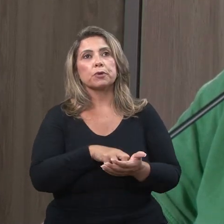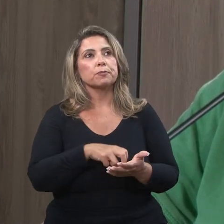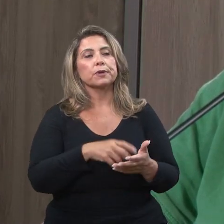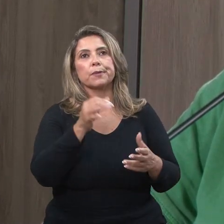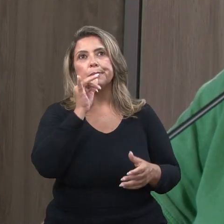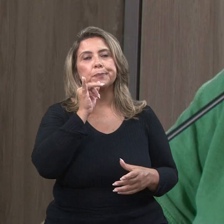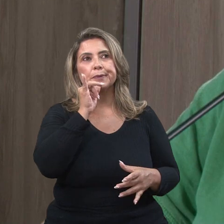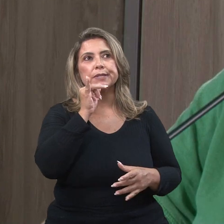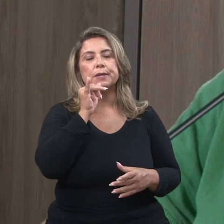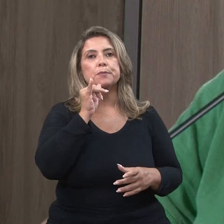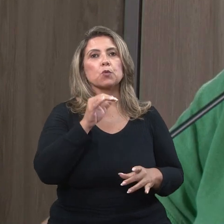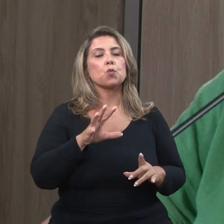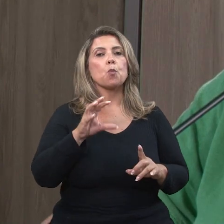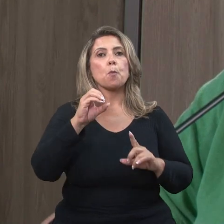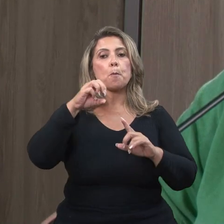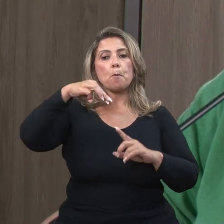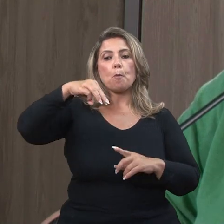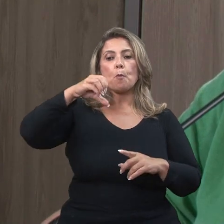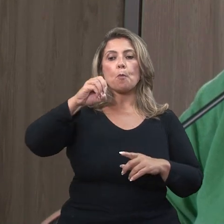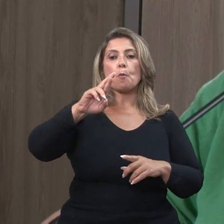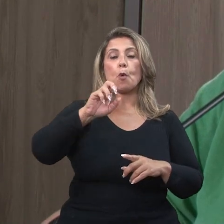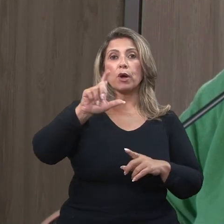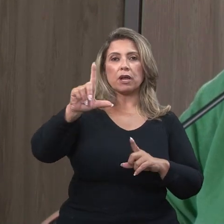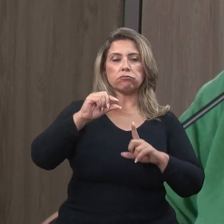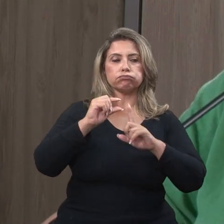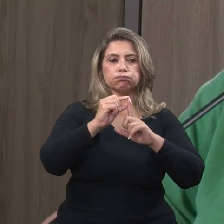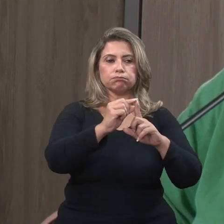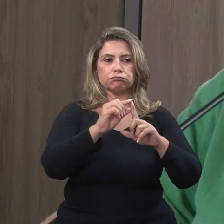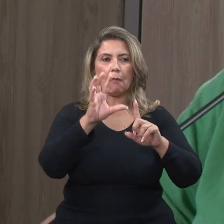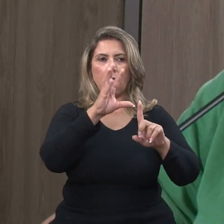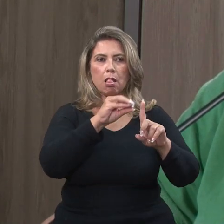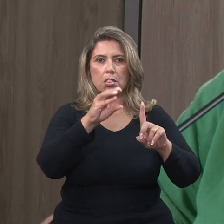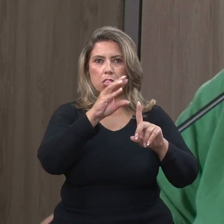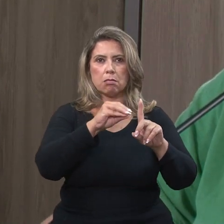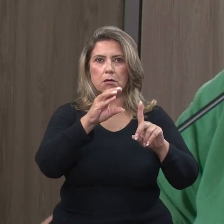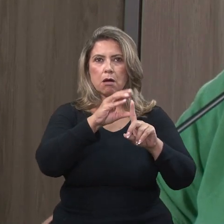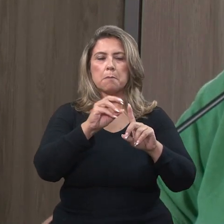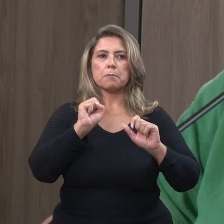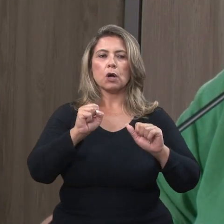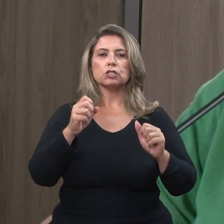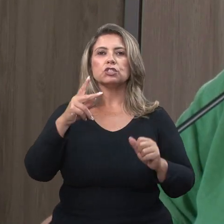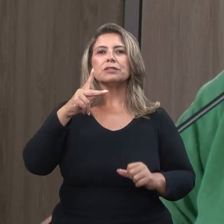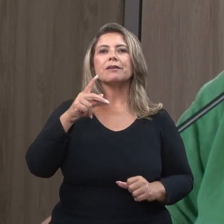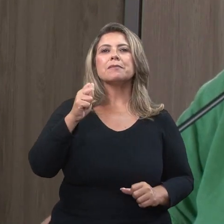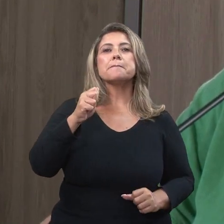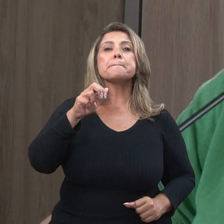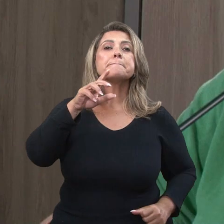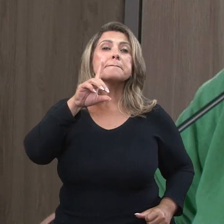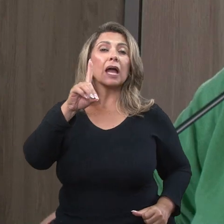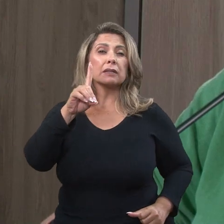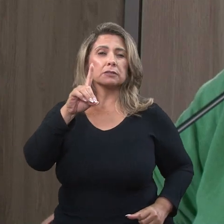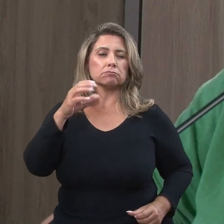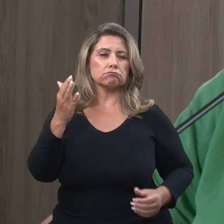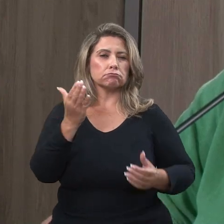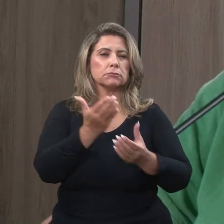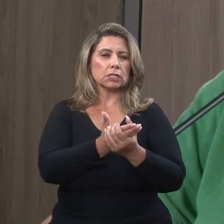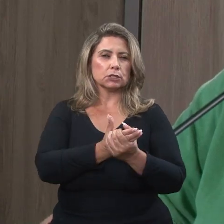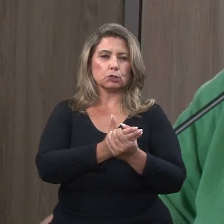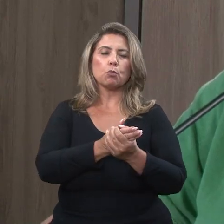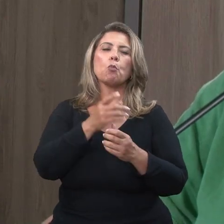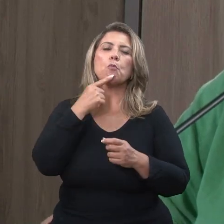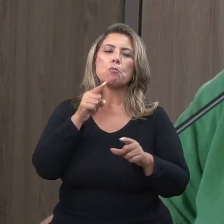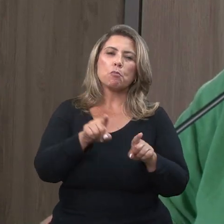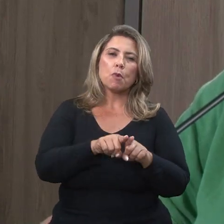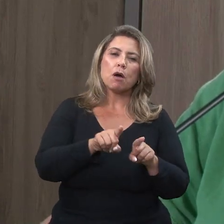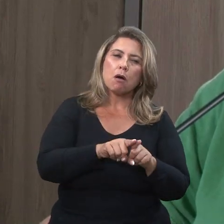de assédio moral, ele pode sofrer um processo administrativo disciplinar e ele pode receber algumas sanções, que vão desde a advertência,